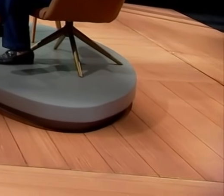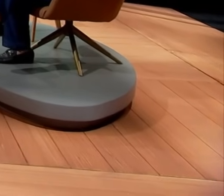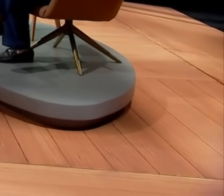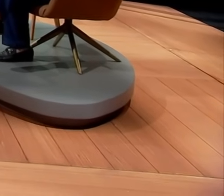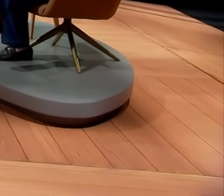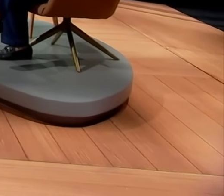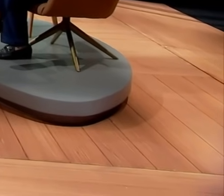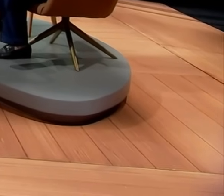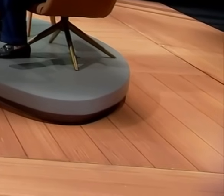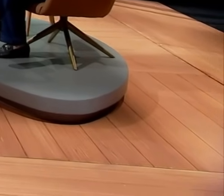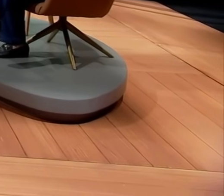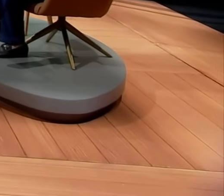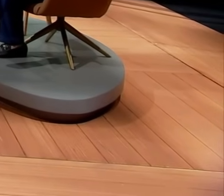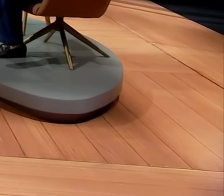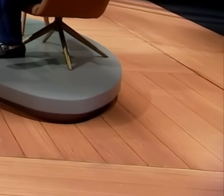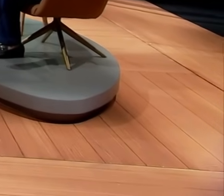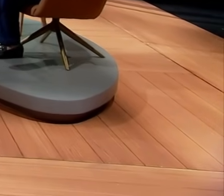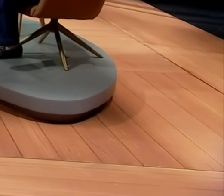crashing round and